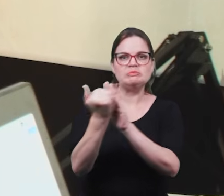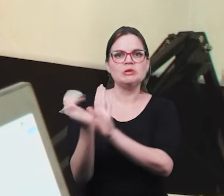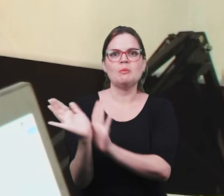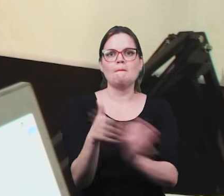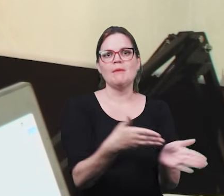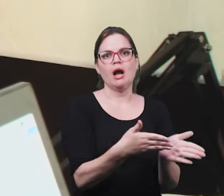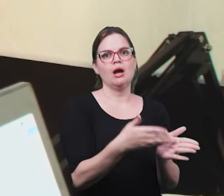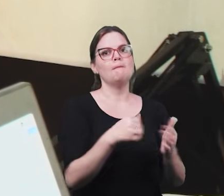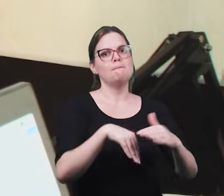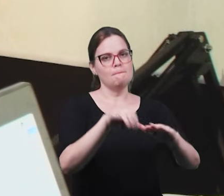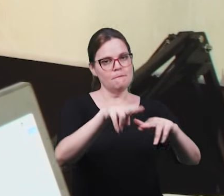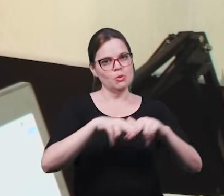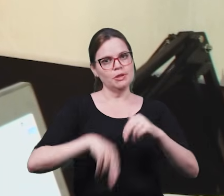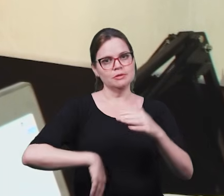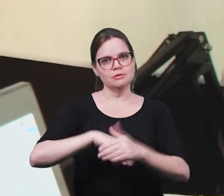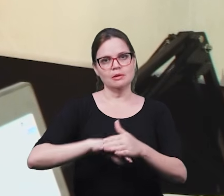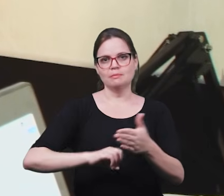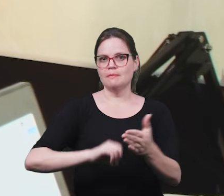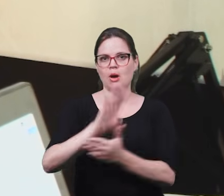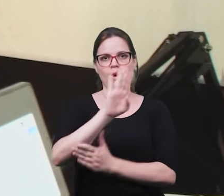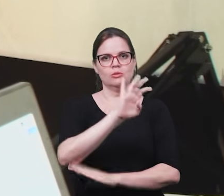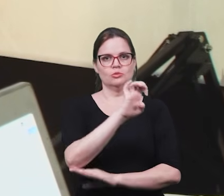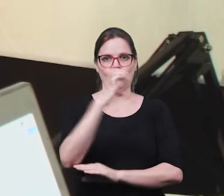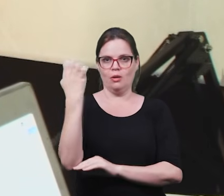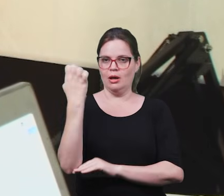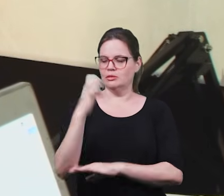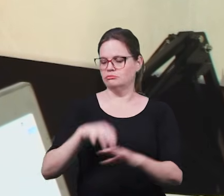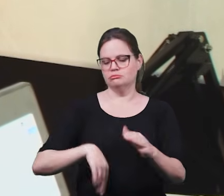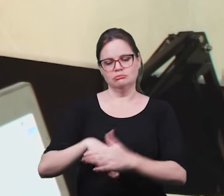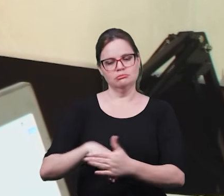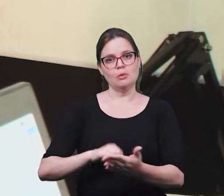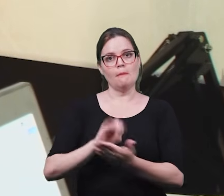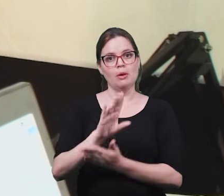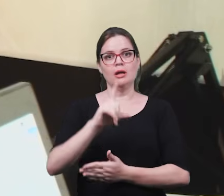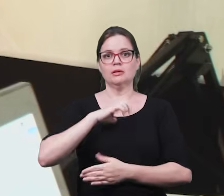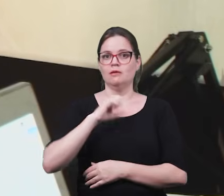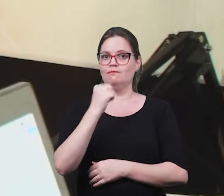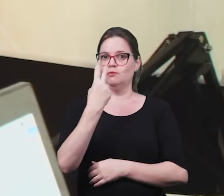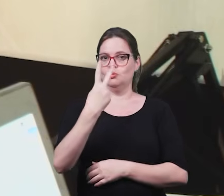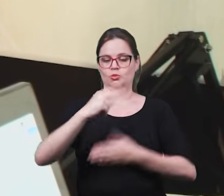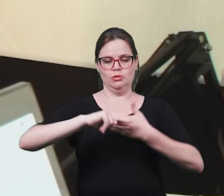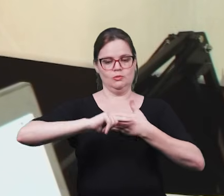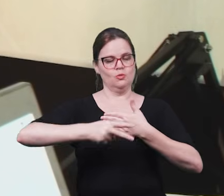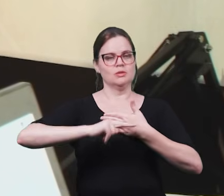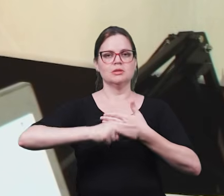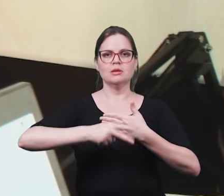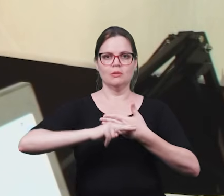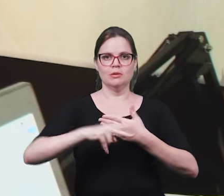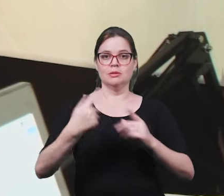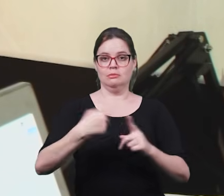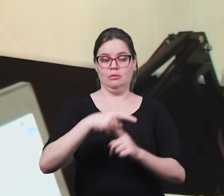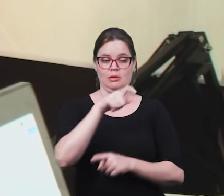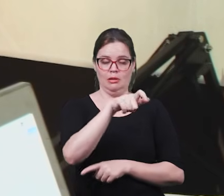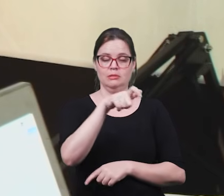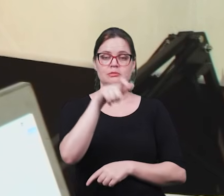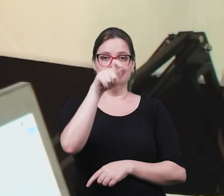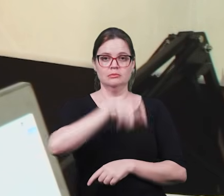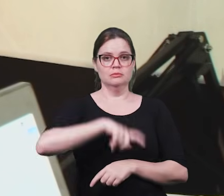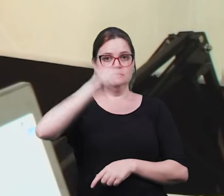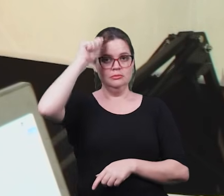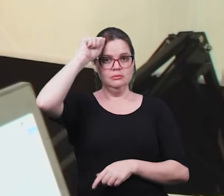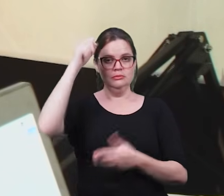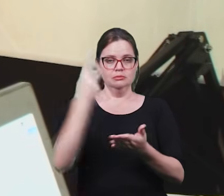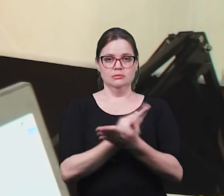lançado fora. E dois assuntos, talvez duas consequências desse erro,